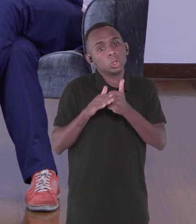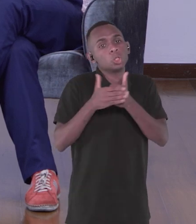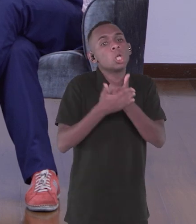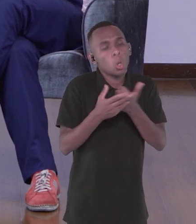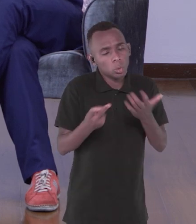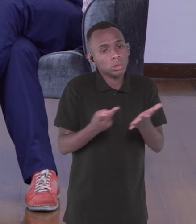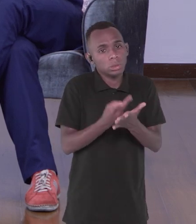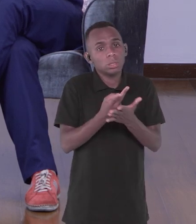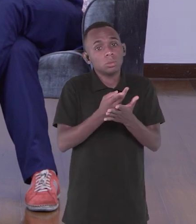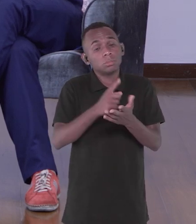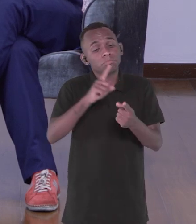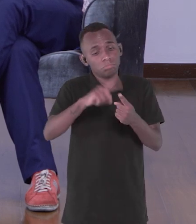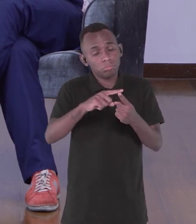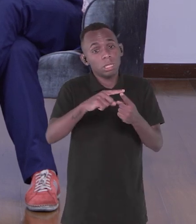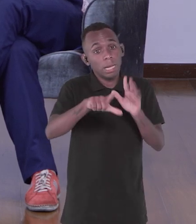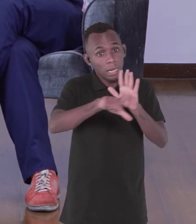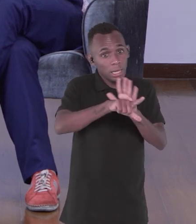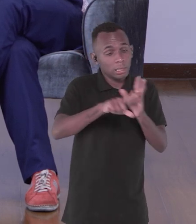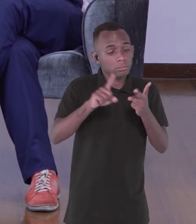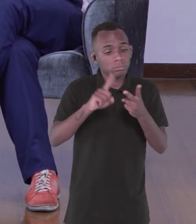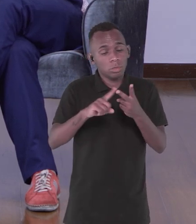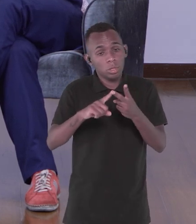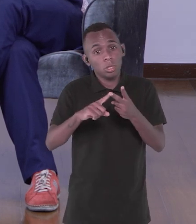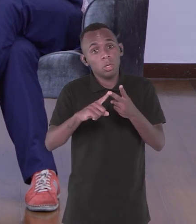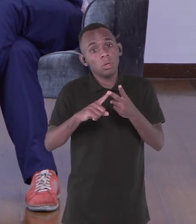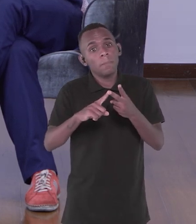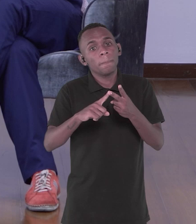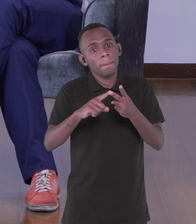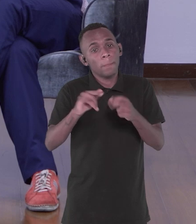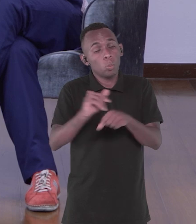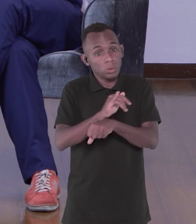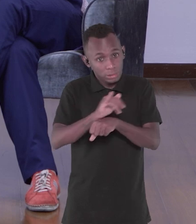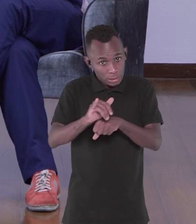acontecia. E a segunda parte da blindagem é que, de uma forma muito